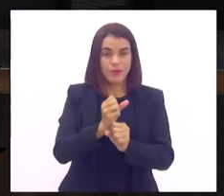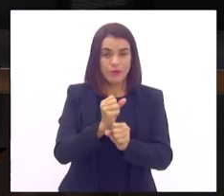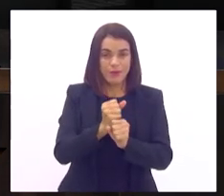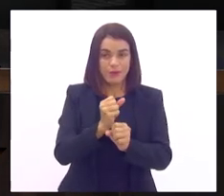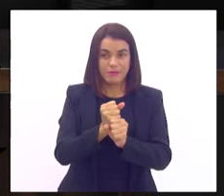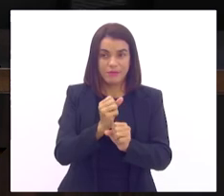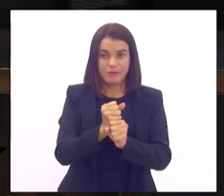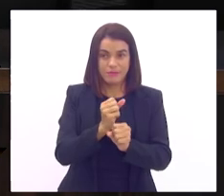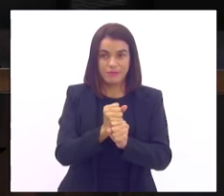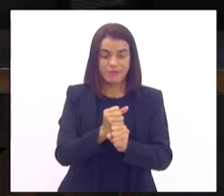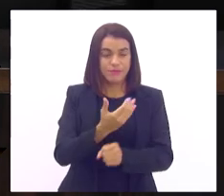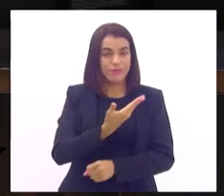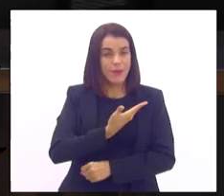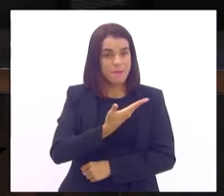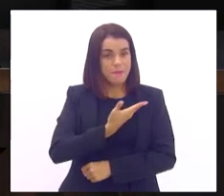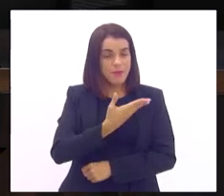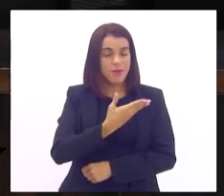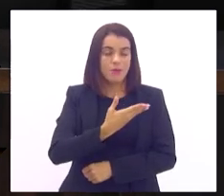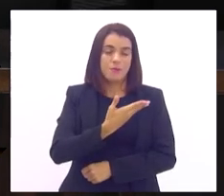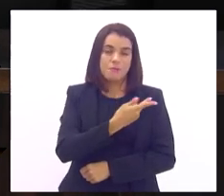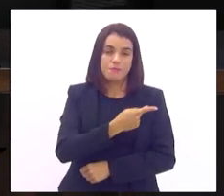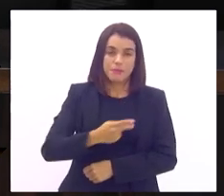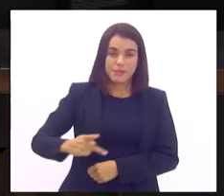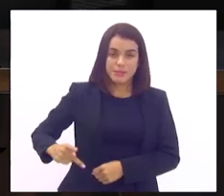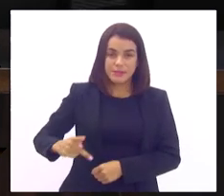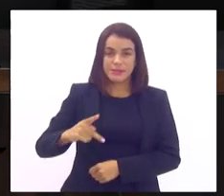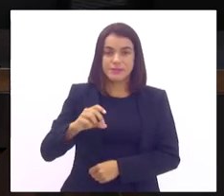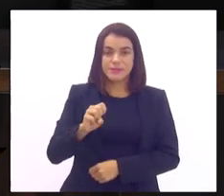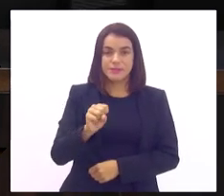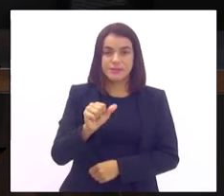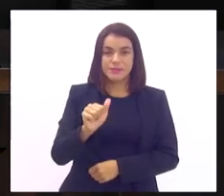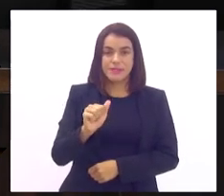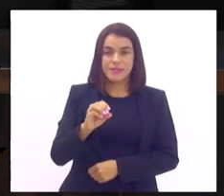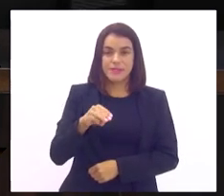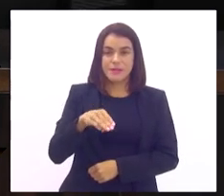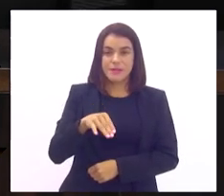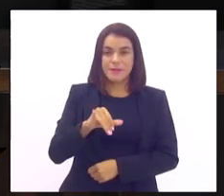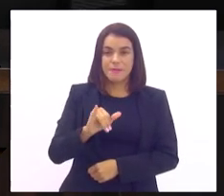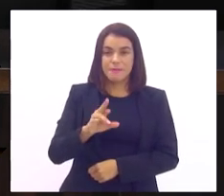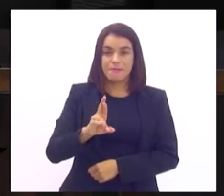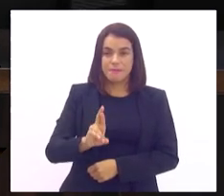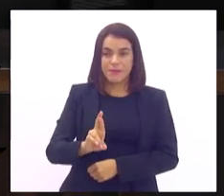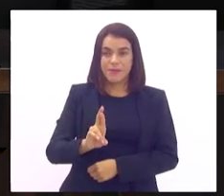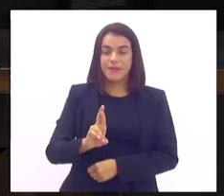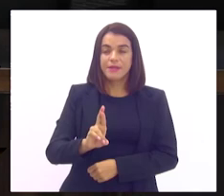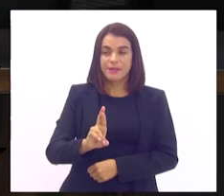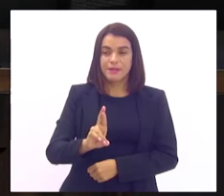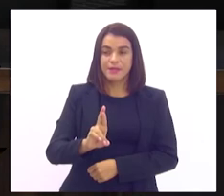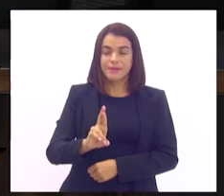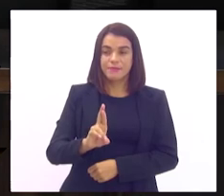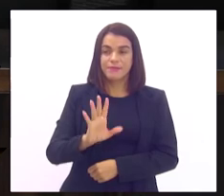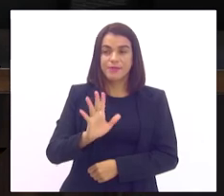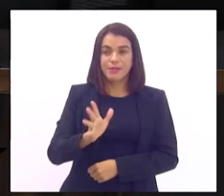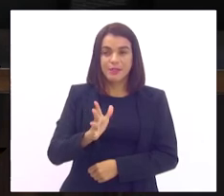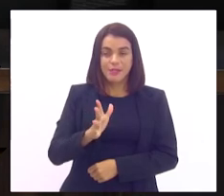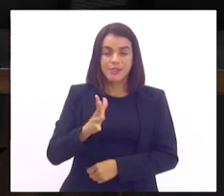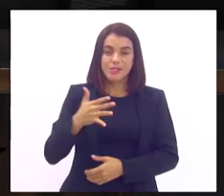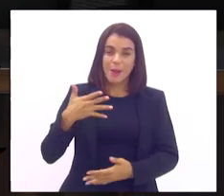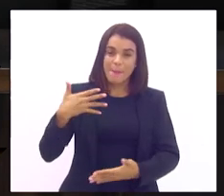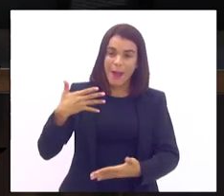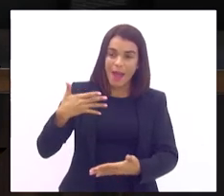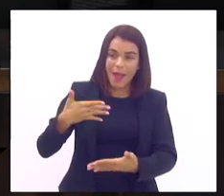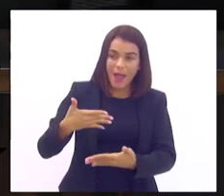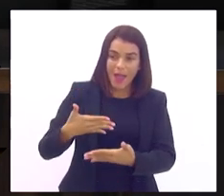querido presidente Samir, que vai chegando ao final da sua